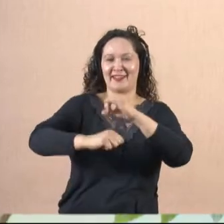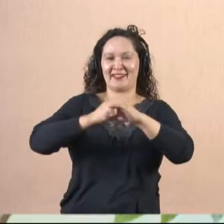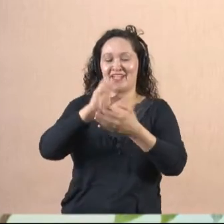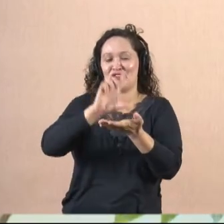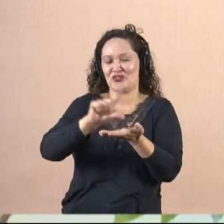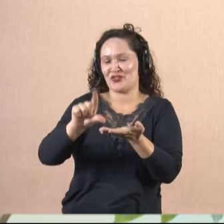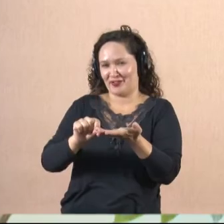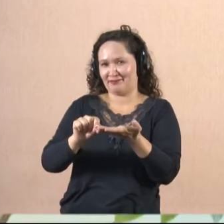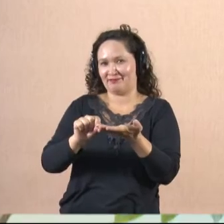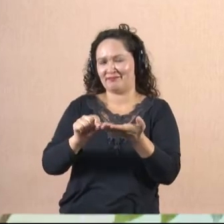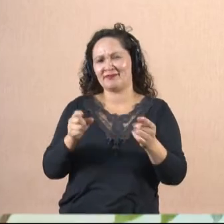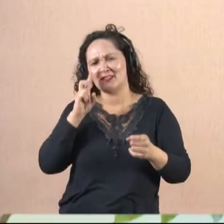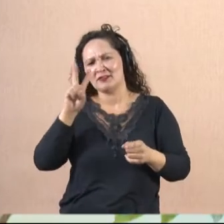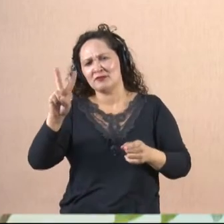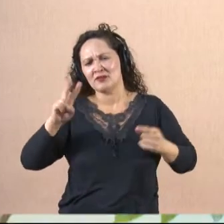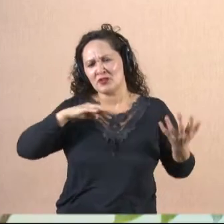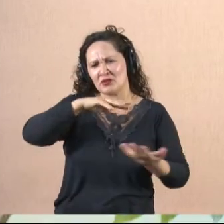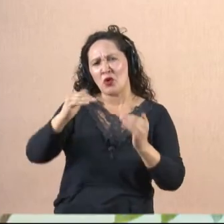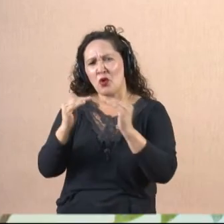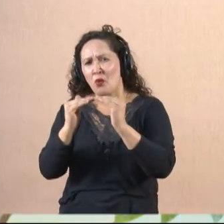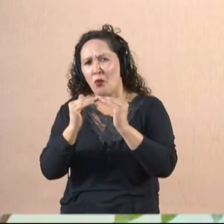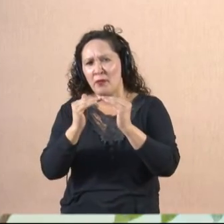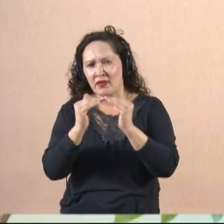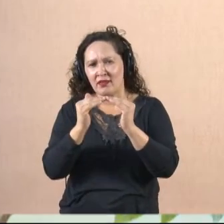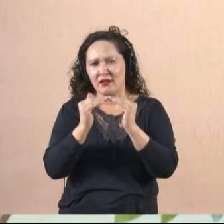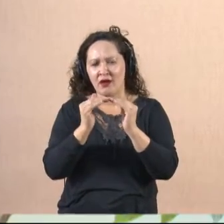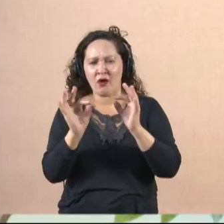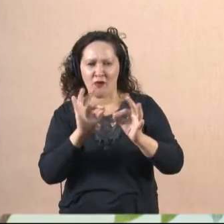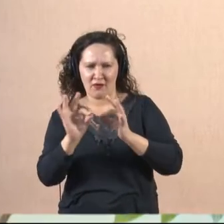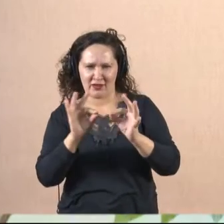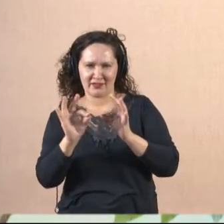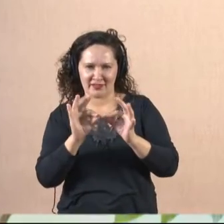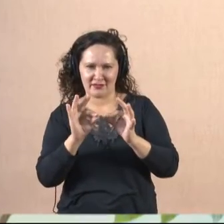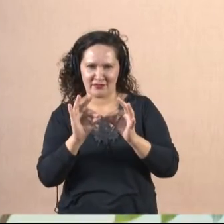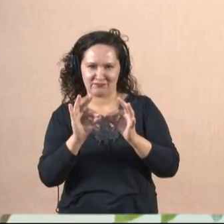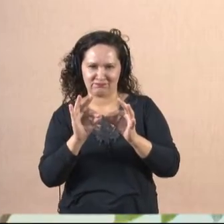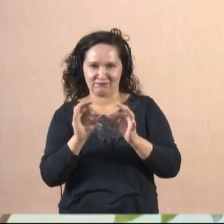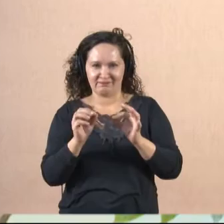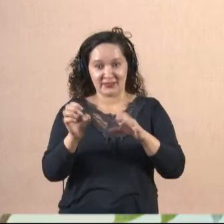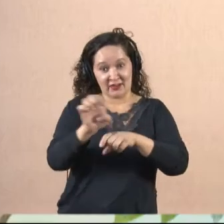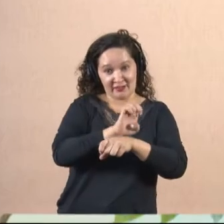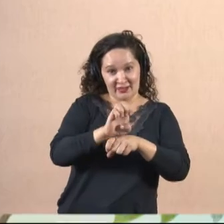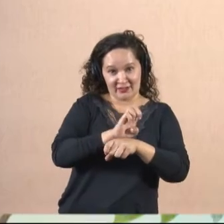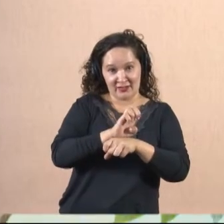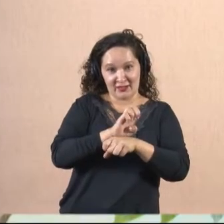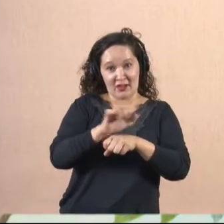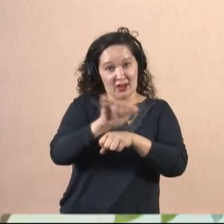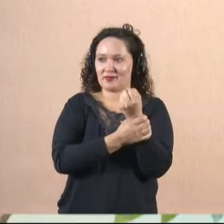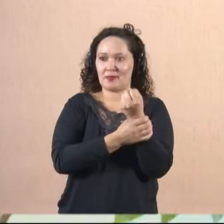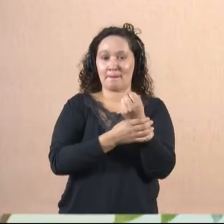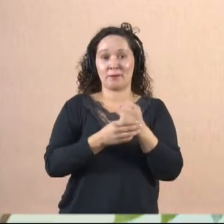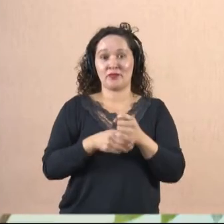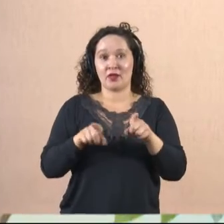e isto é apurar uma espera compatível e harmônica do simbiose entre a natureza e